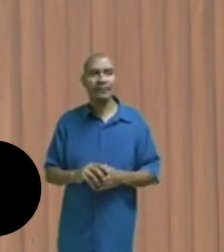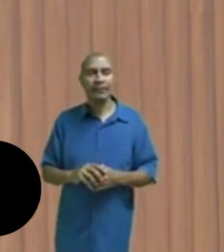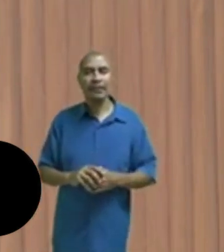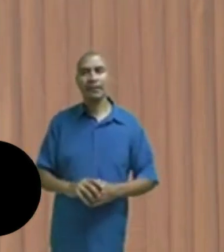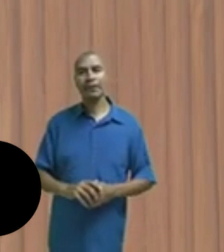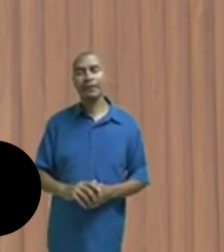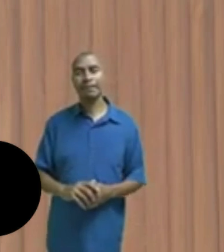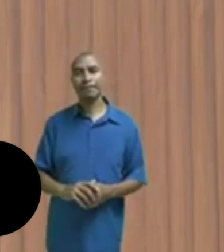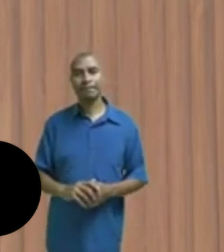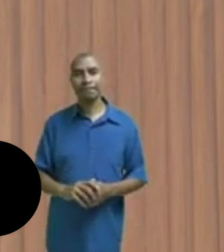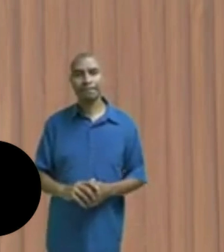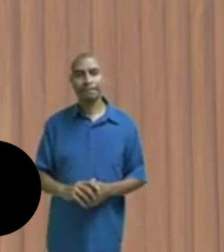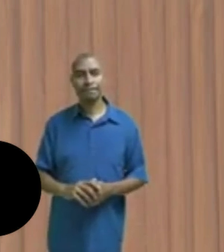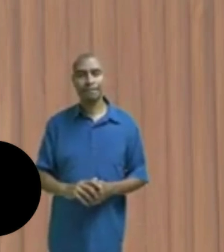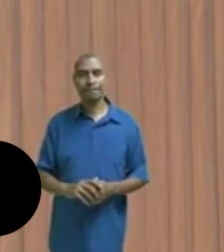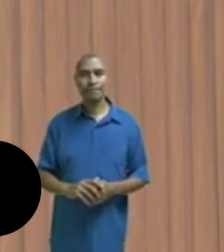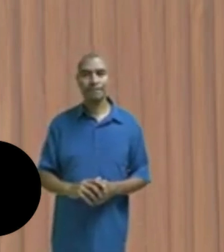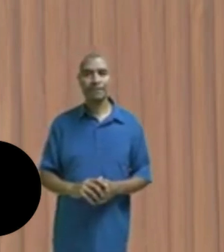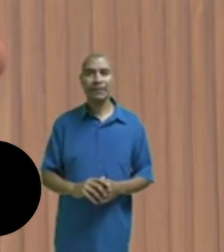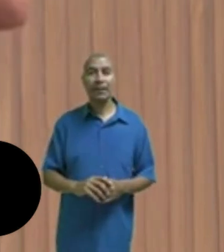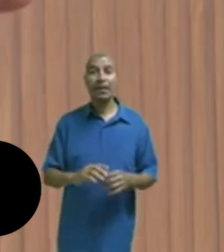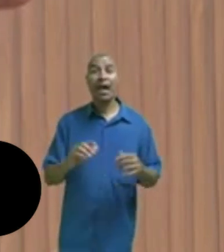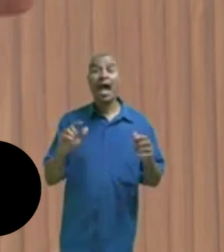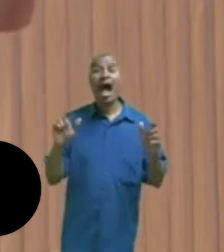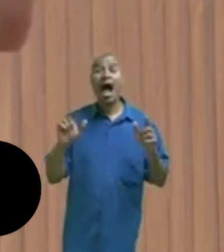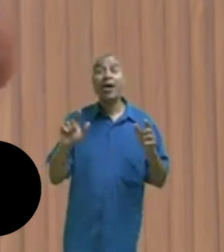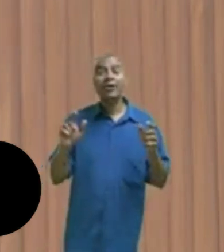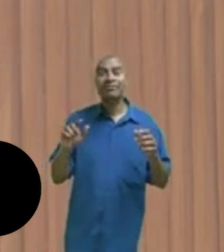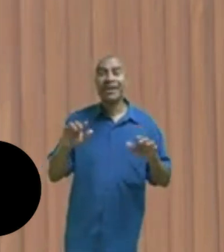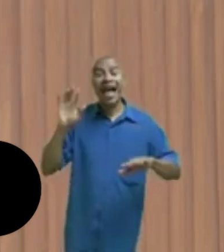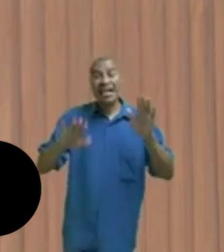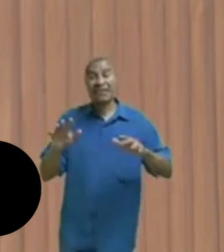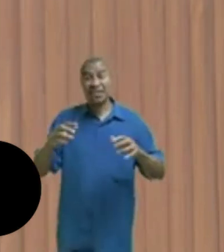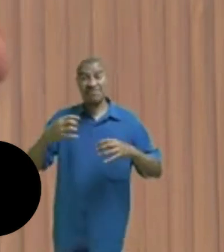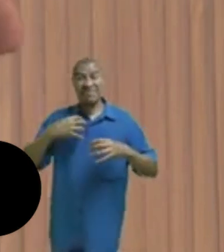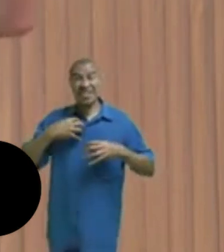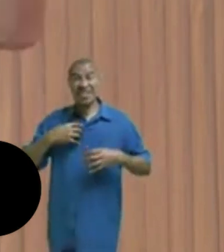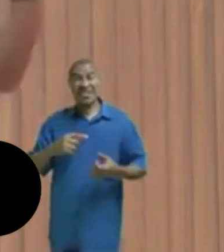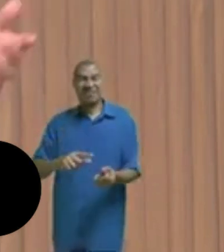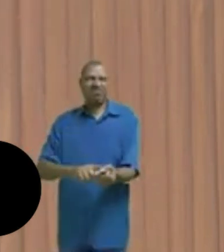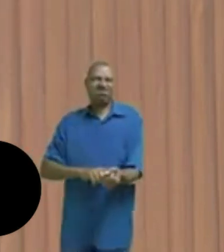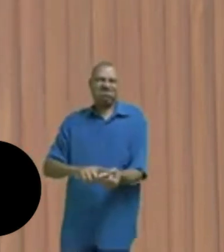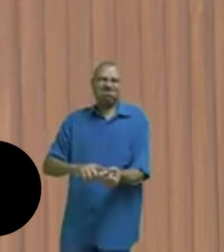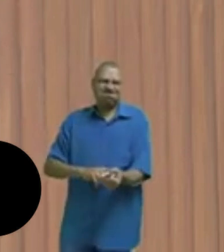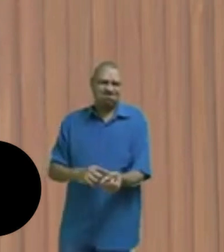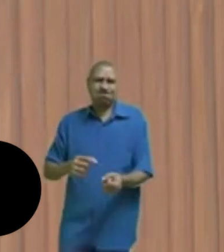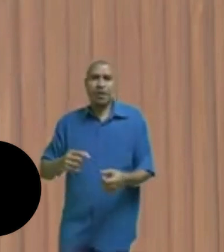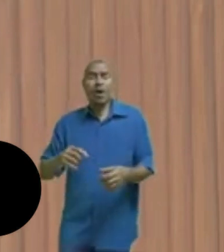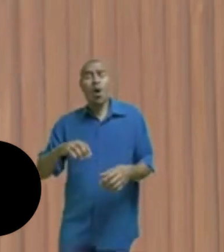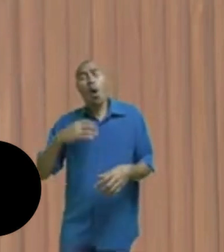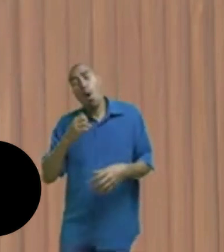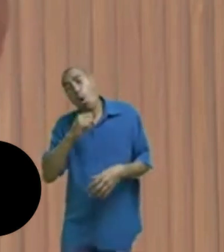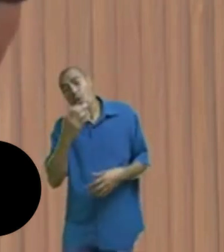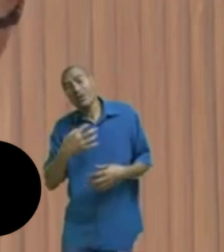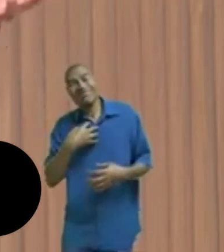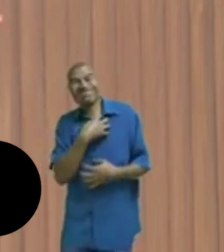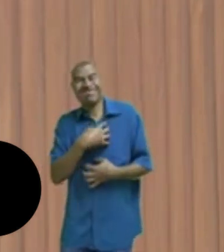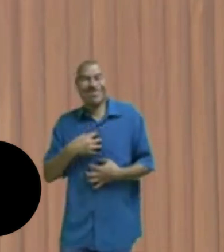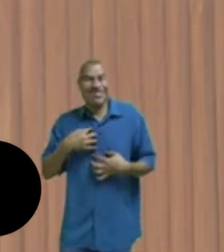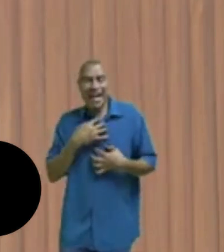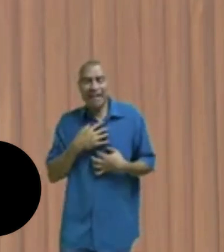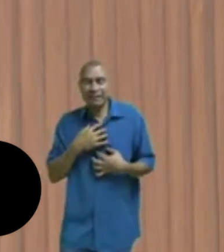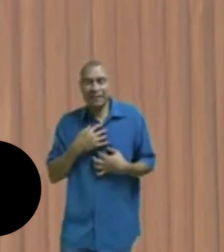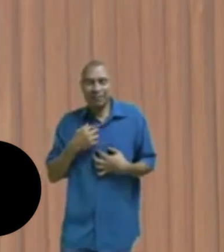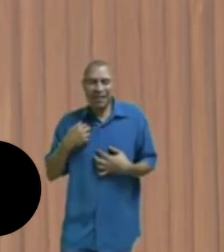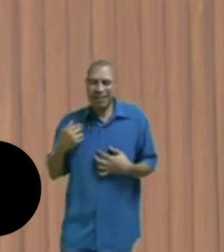chove misericórdia. Eu queria ficar revoltado, mas quando eu começo a adorar, eu me sinto